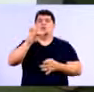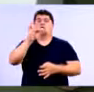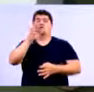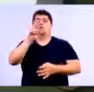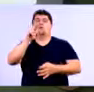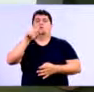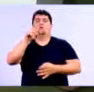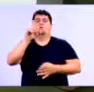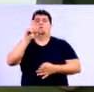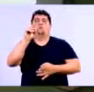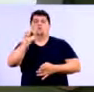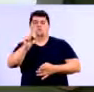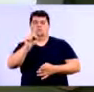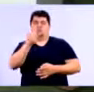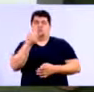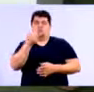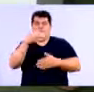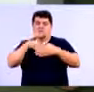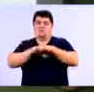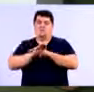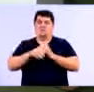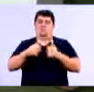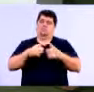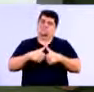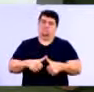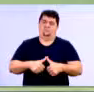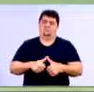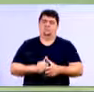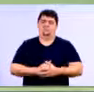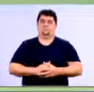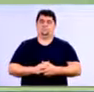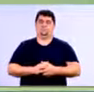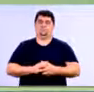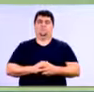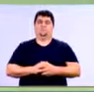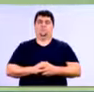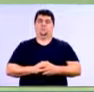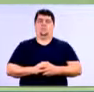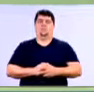renda fixa? Ok, professora. O que são fundos de renda fixa?